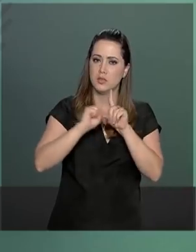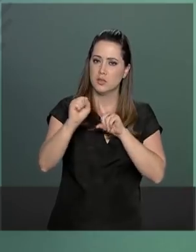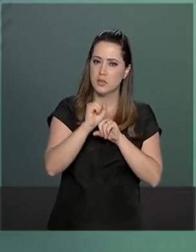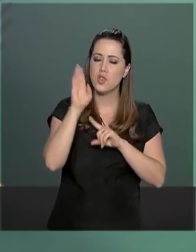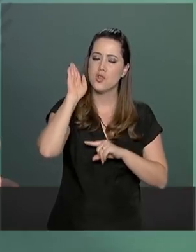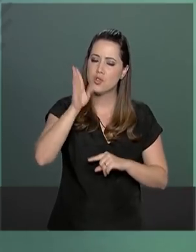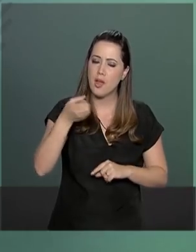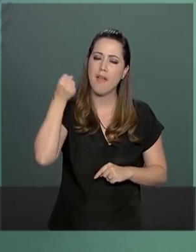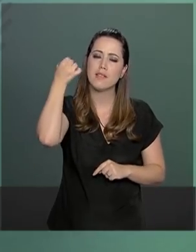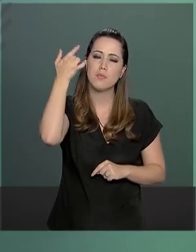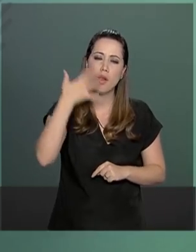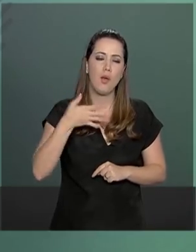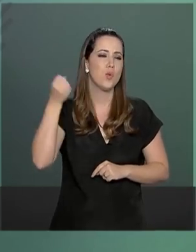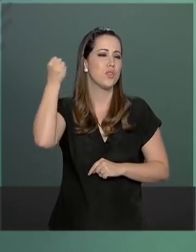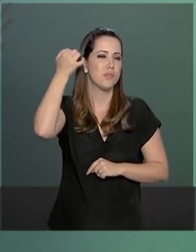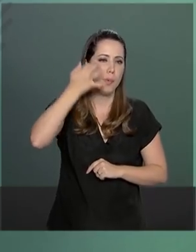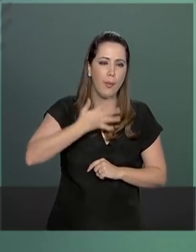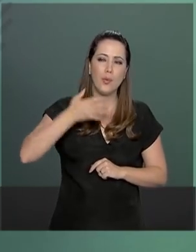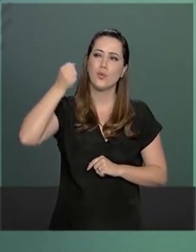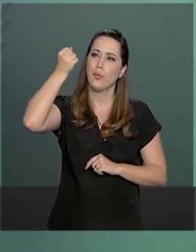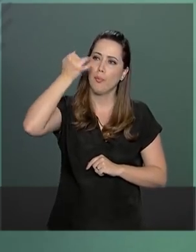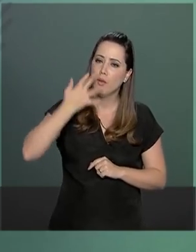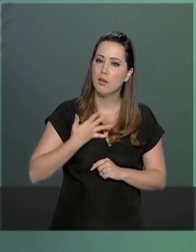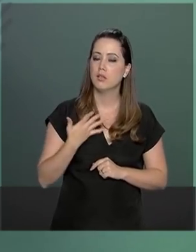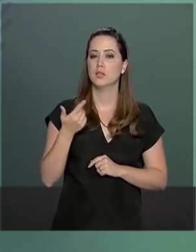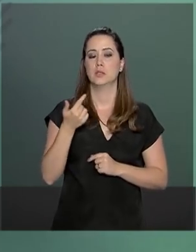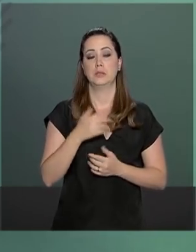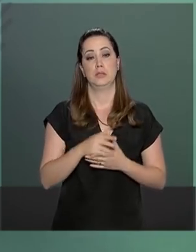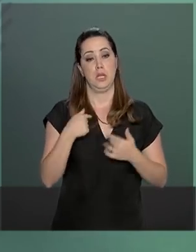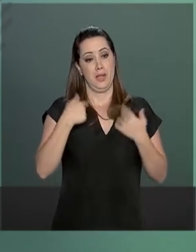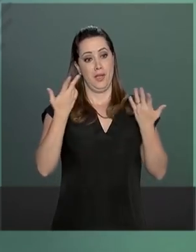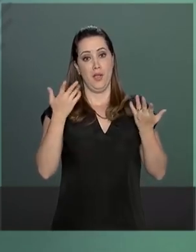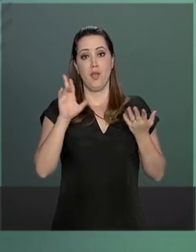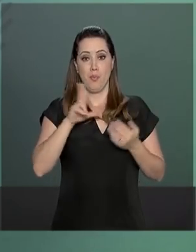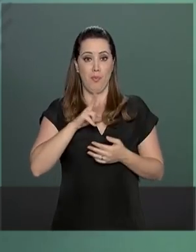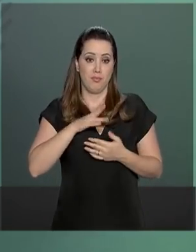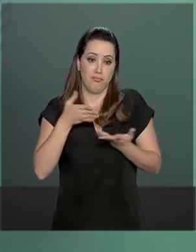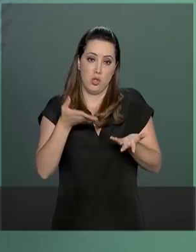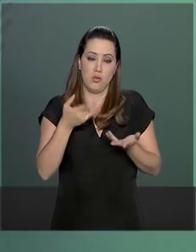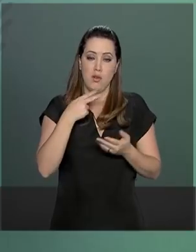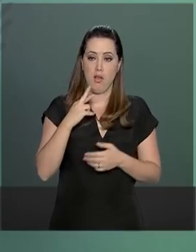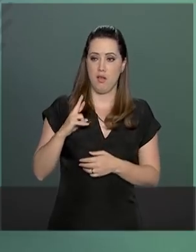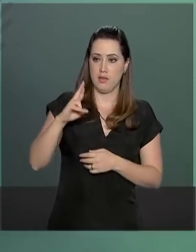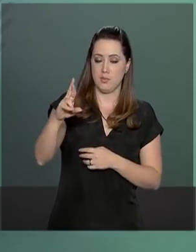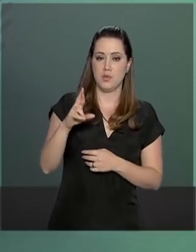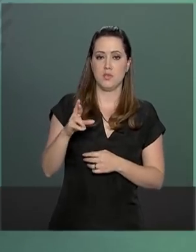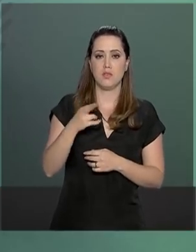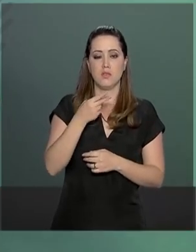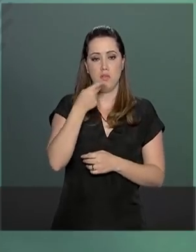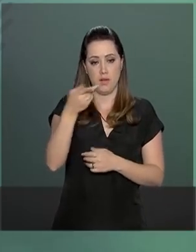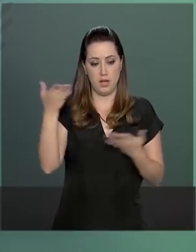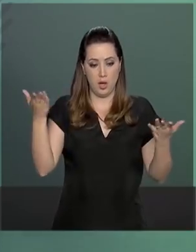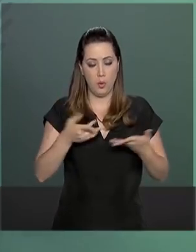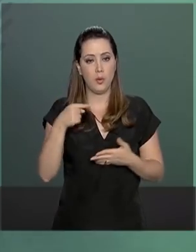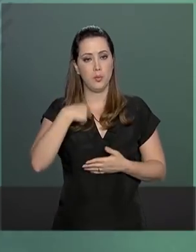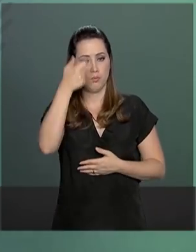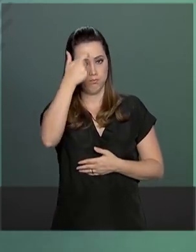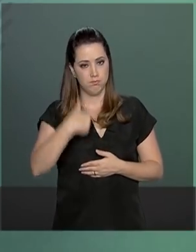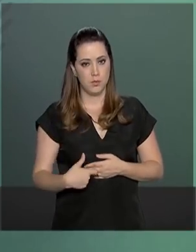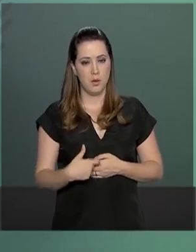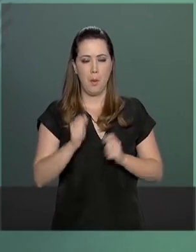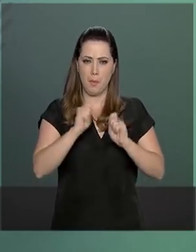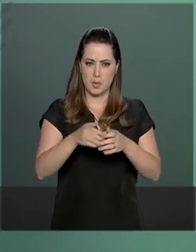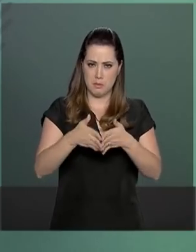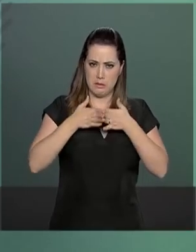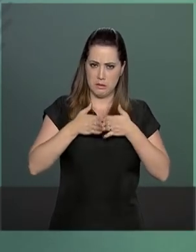isso já eliminou isso várias vezes eu pessoalmente como porta voz estou falando por mim agora me